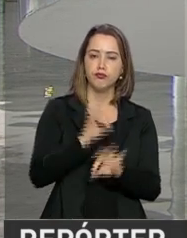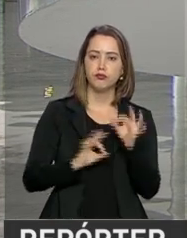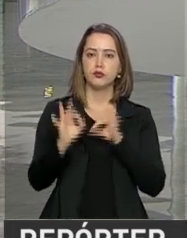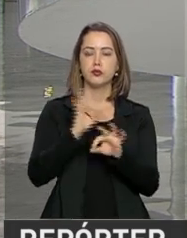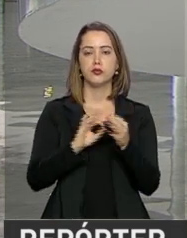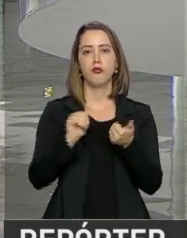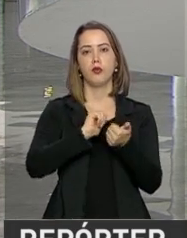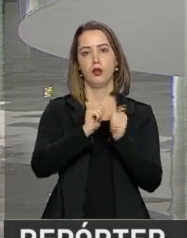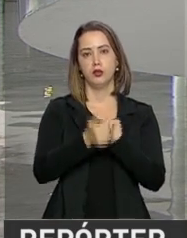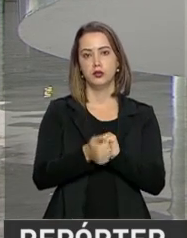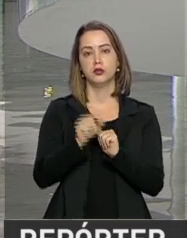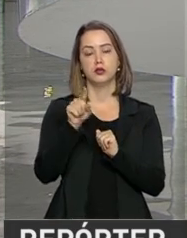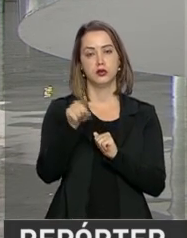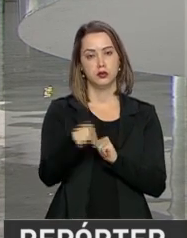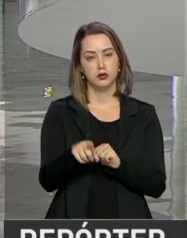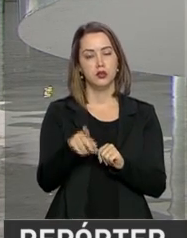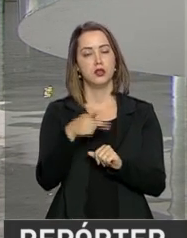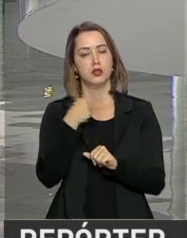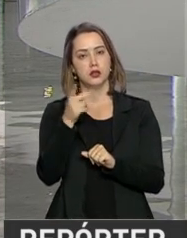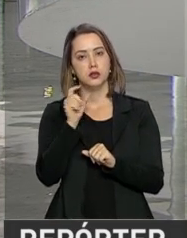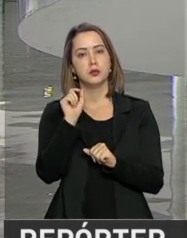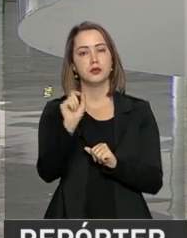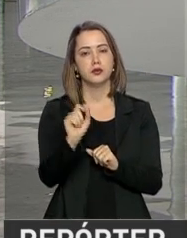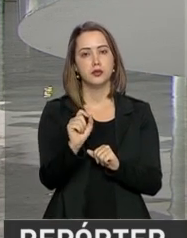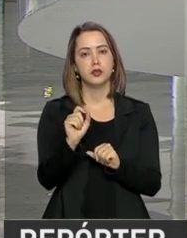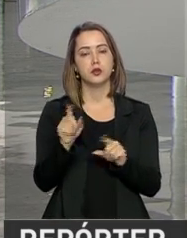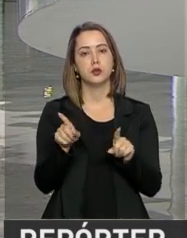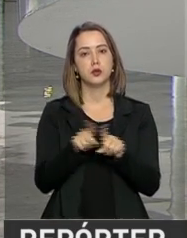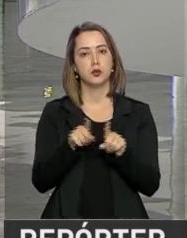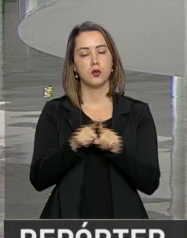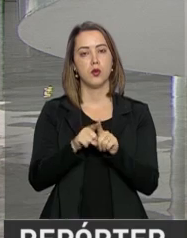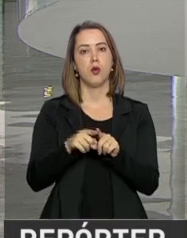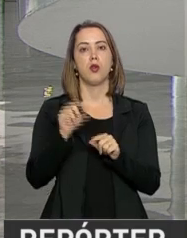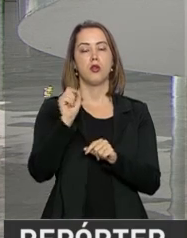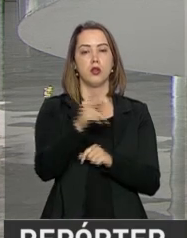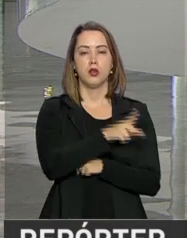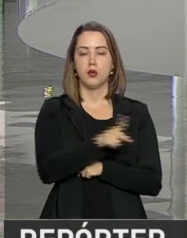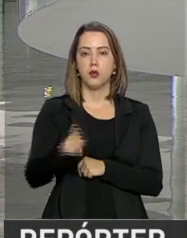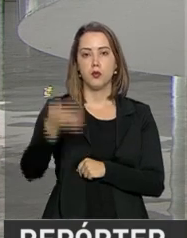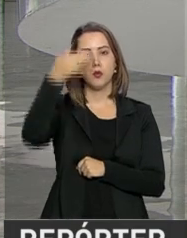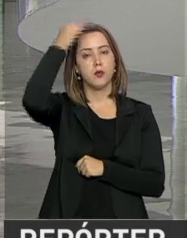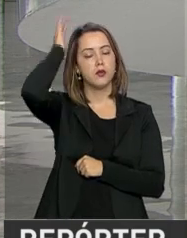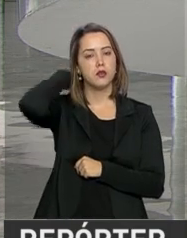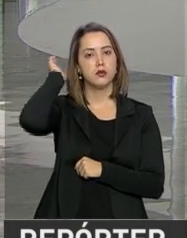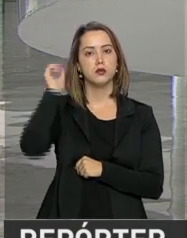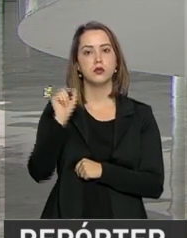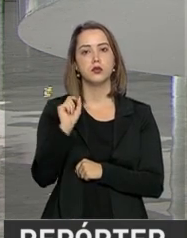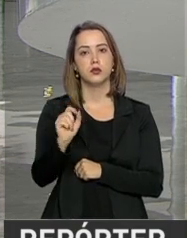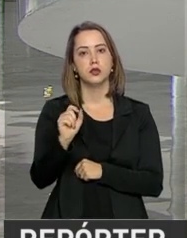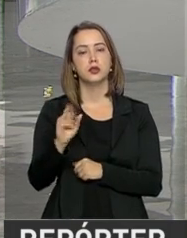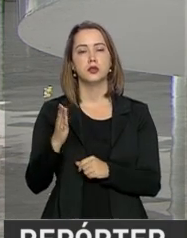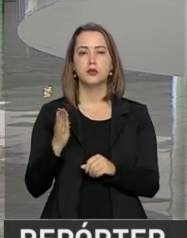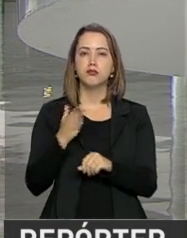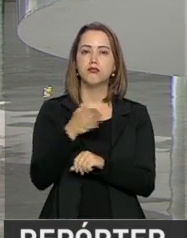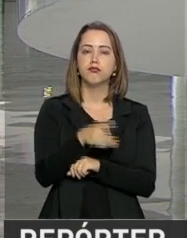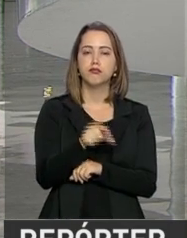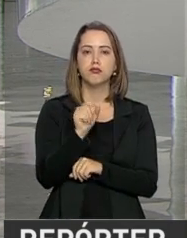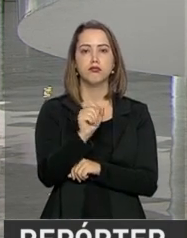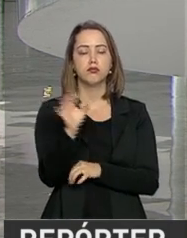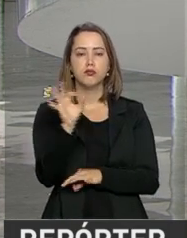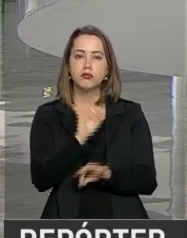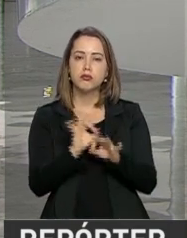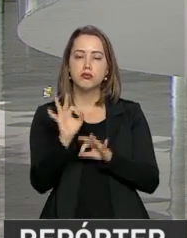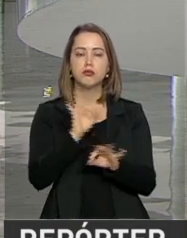jogos Eliseu Padilha que também conversou com os jornalistas disse que o presidente em exercício Michel Temer que participou mais da parte